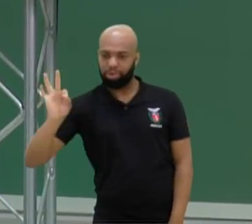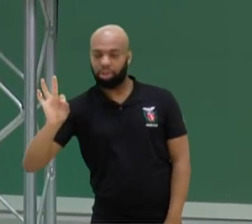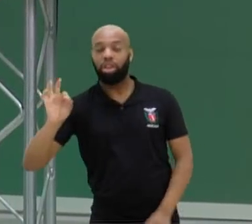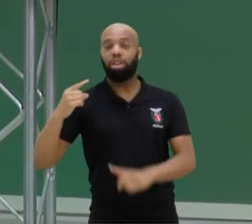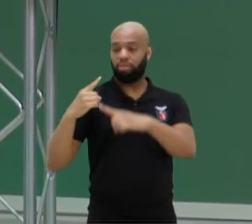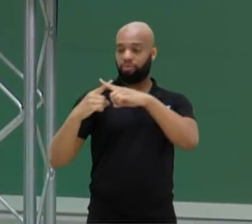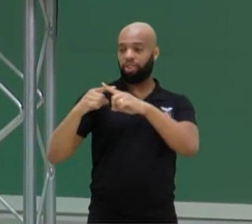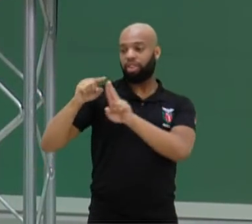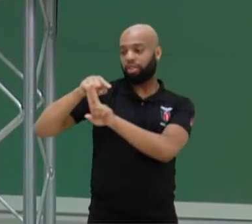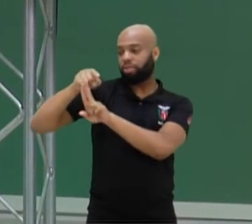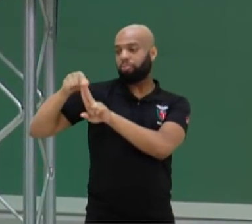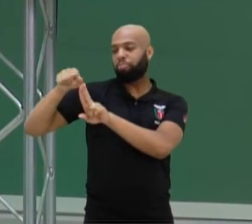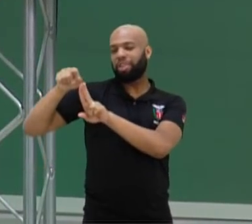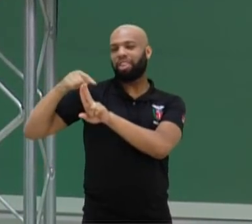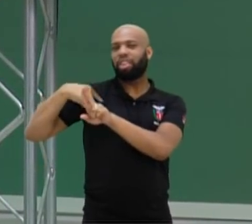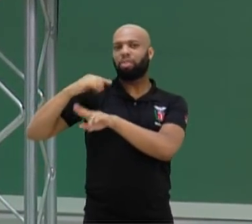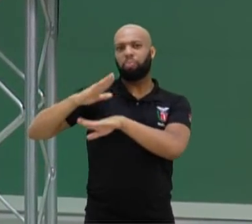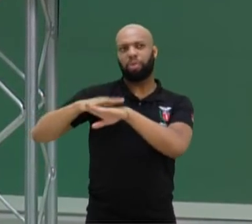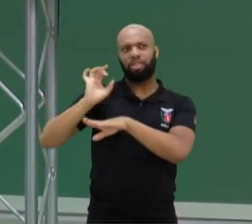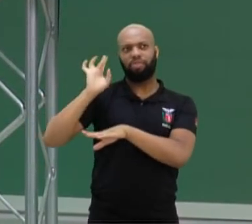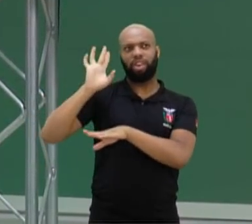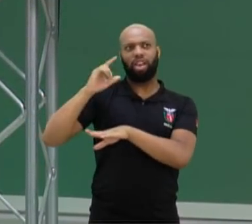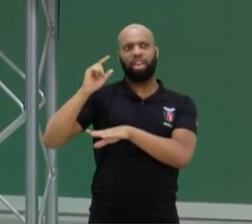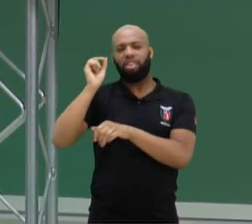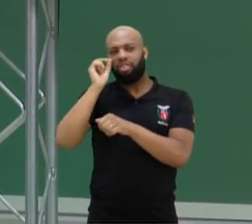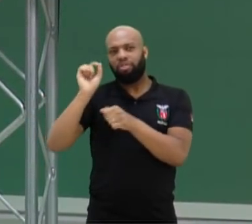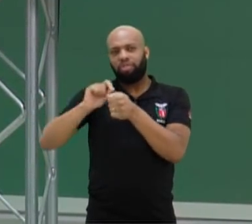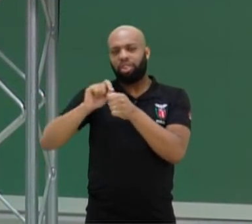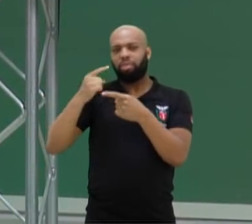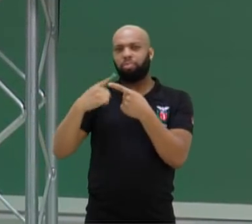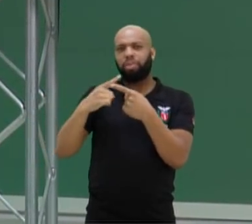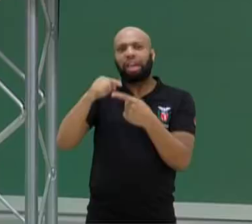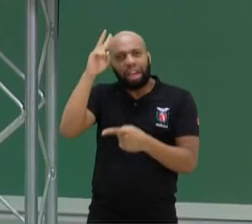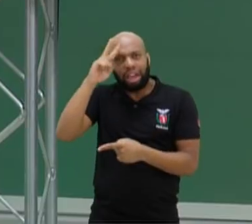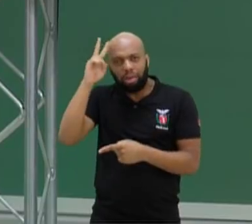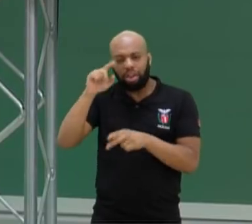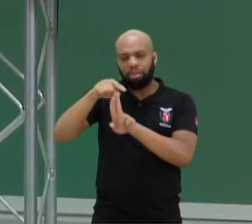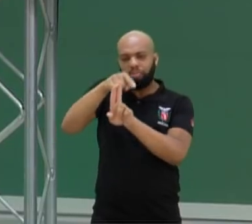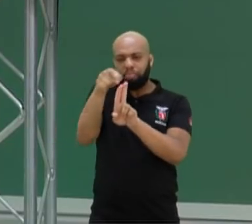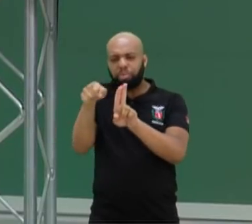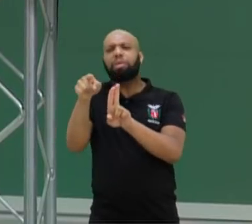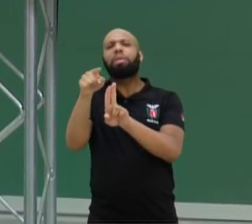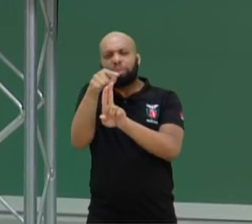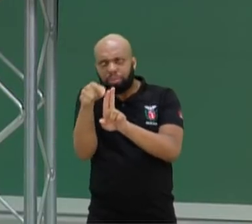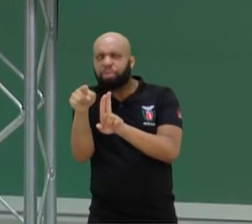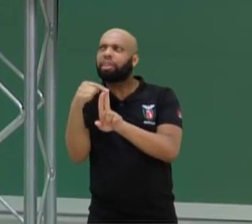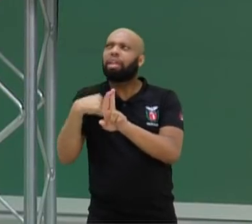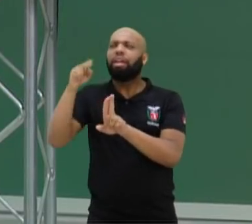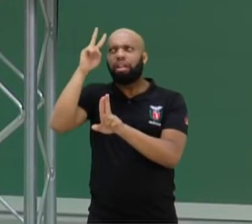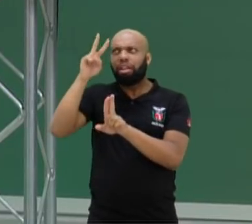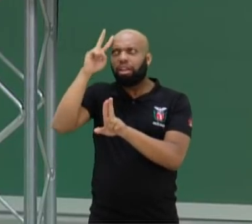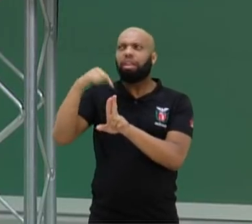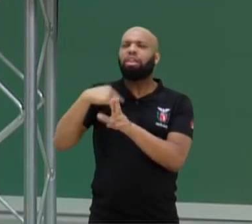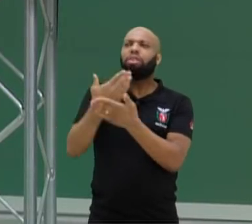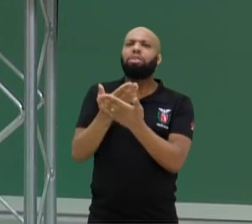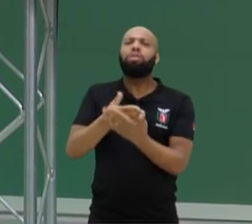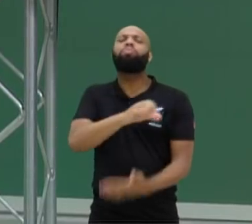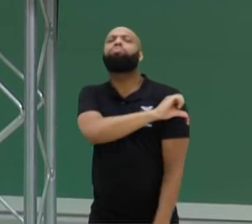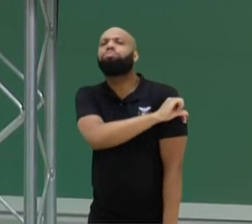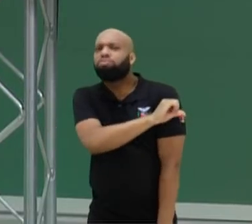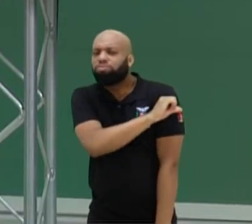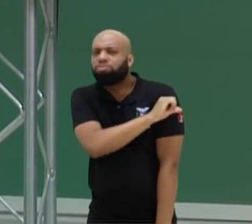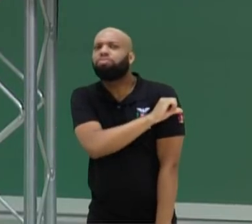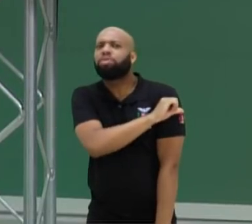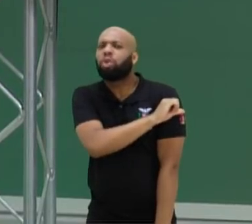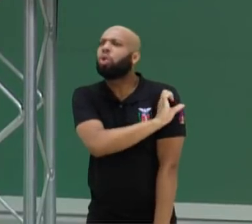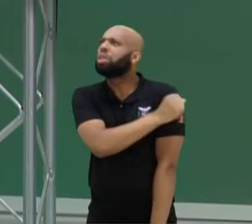troquei a ordem aqui para facilitar, até para que vocês lembrem desse π novamente. Π, professor, eu lembro, eu vi lá no 9º ano,